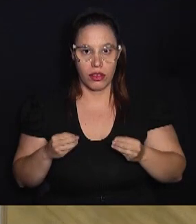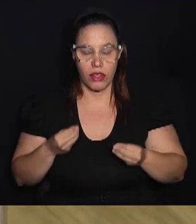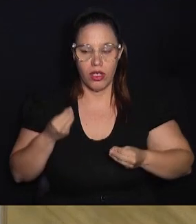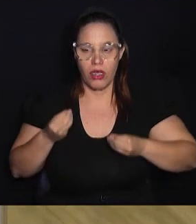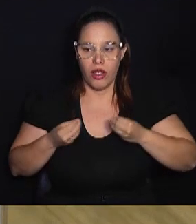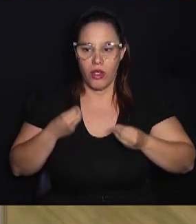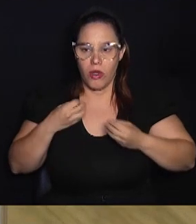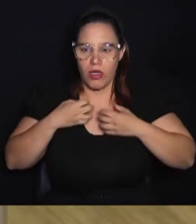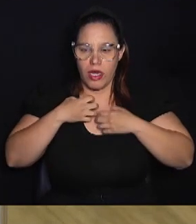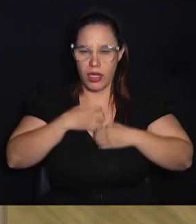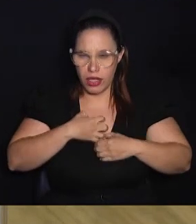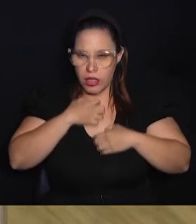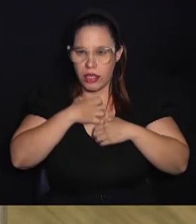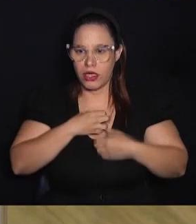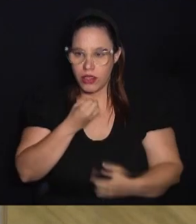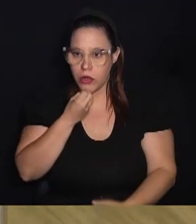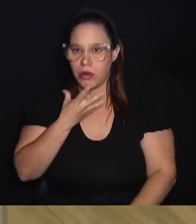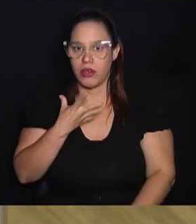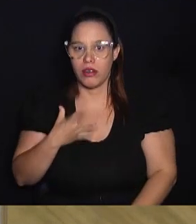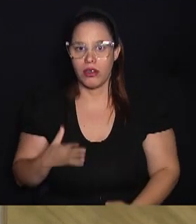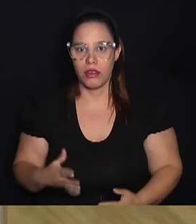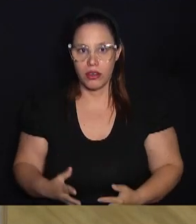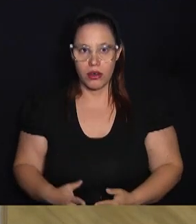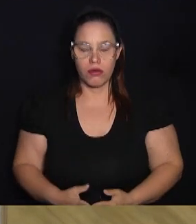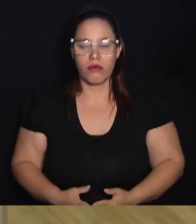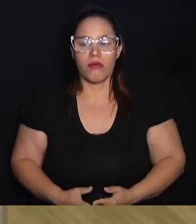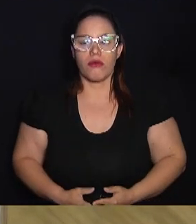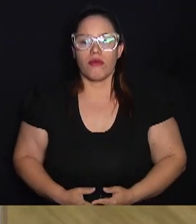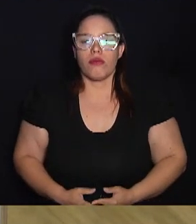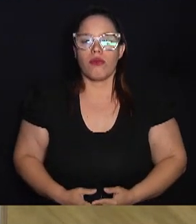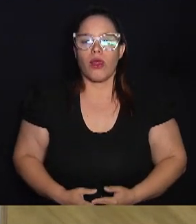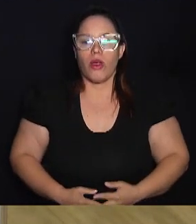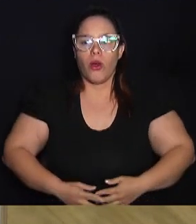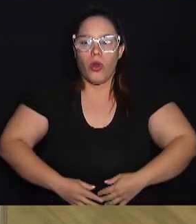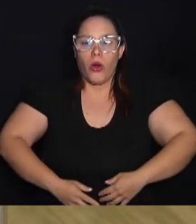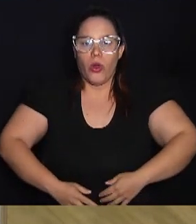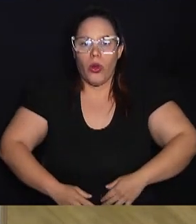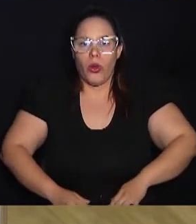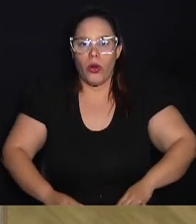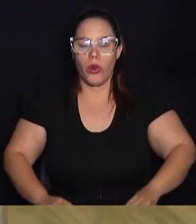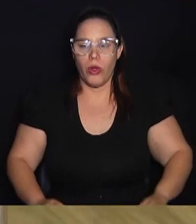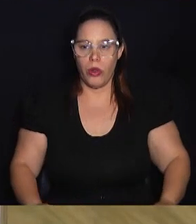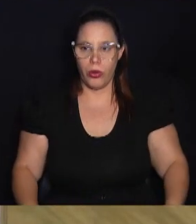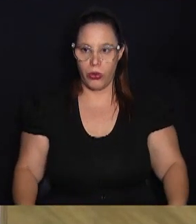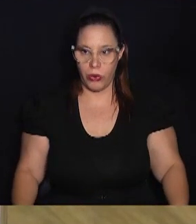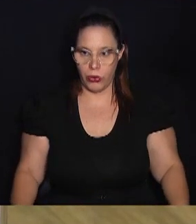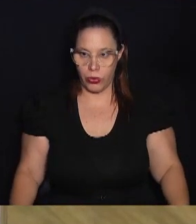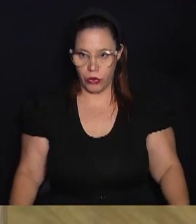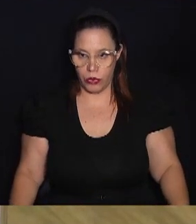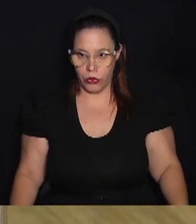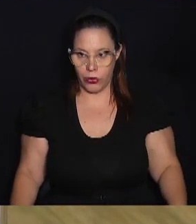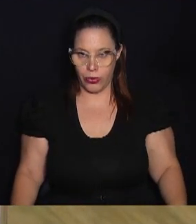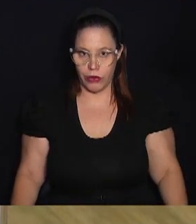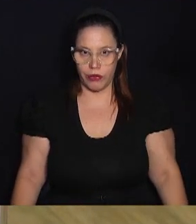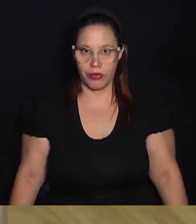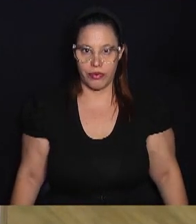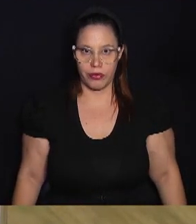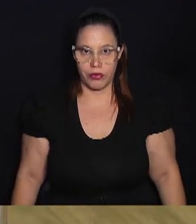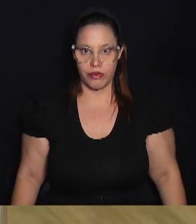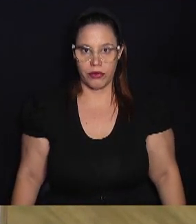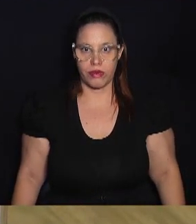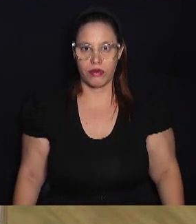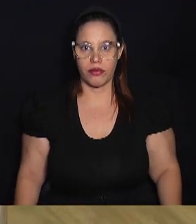sentindo para você se sentir bem então alonga a coluna Relaxa os ombros que a gente costuma já carregar tensão nos ombros isso restringe a